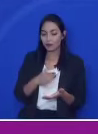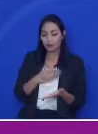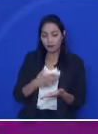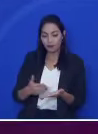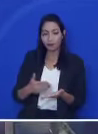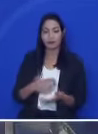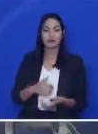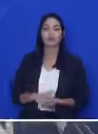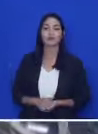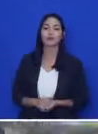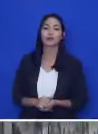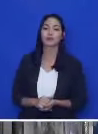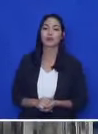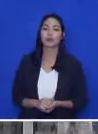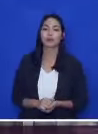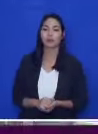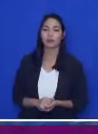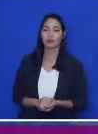Valendo!